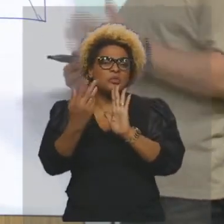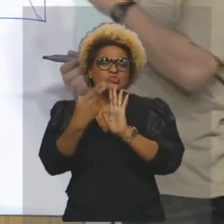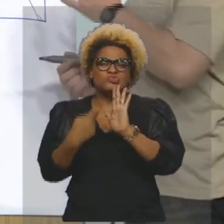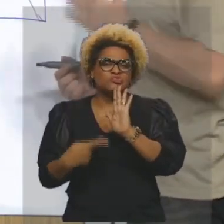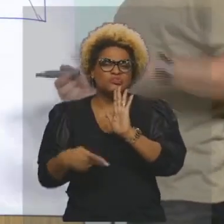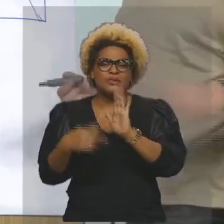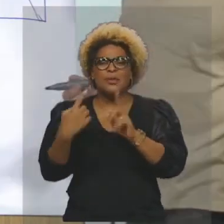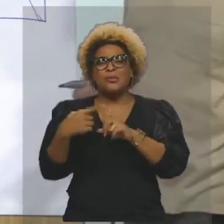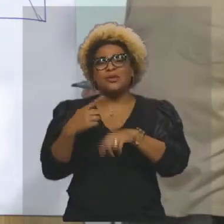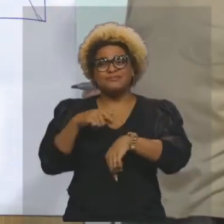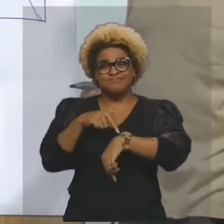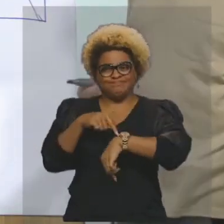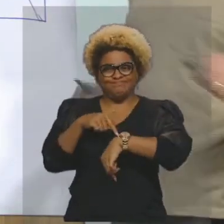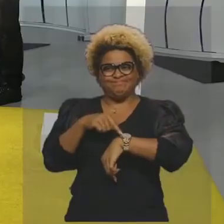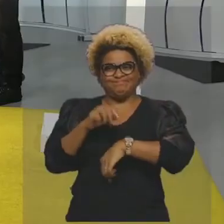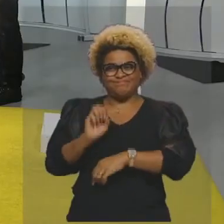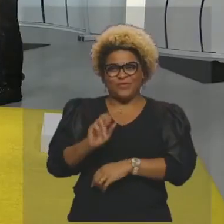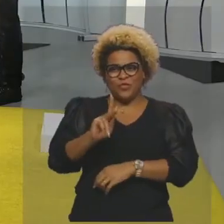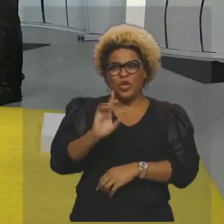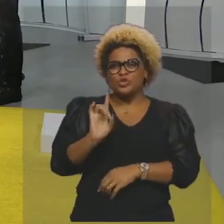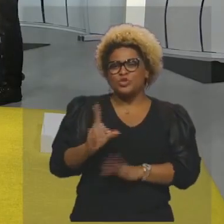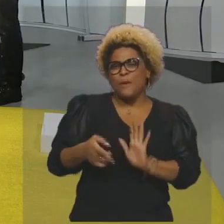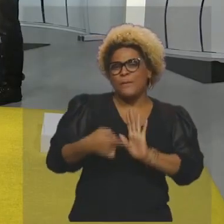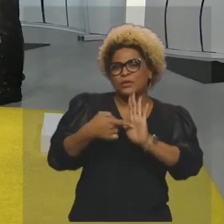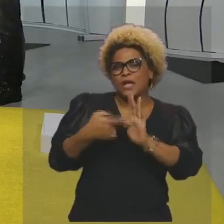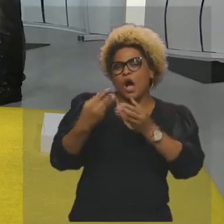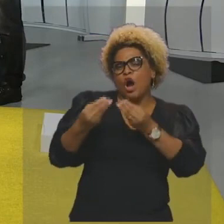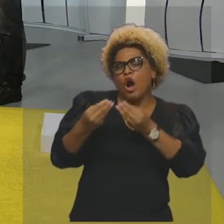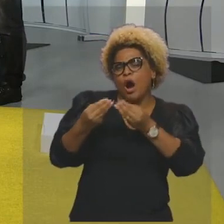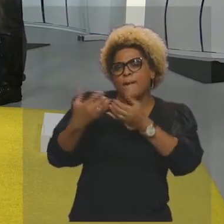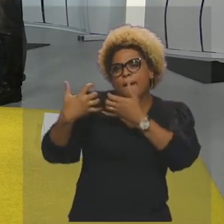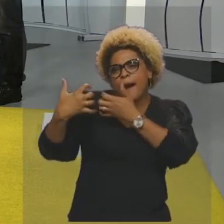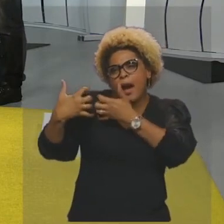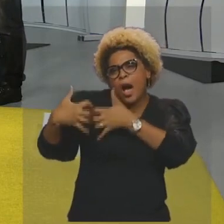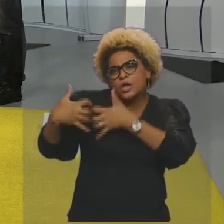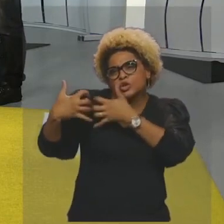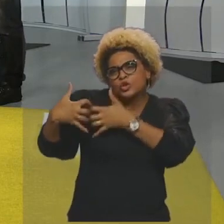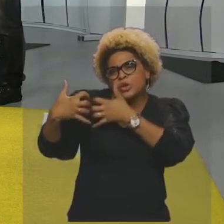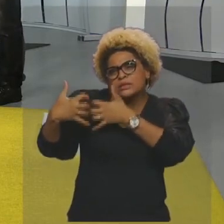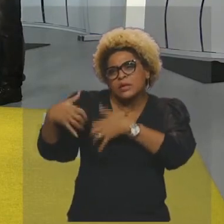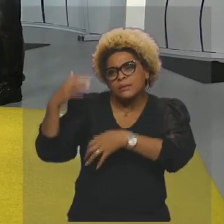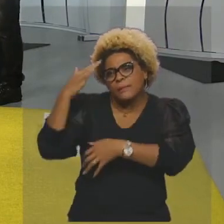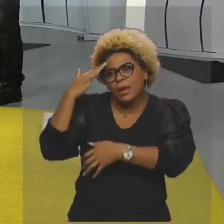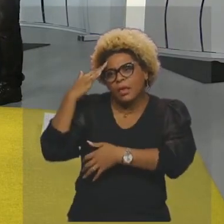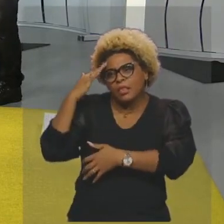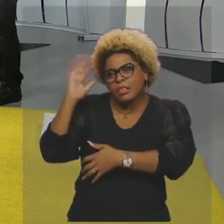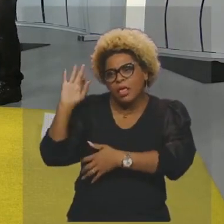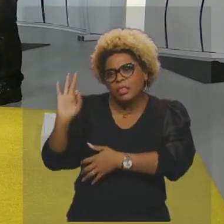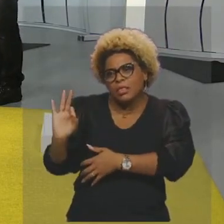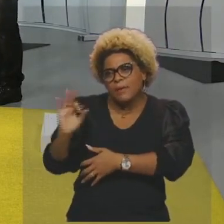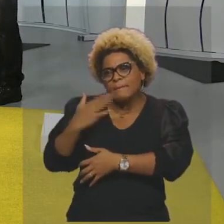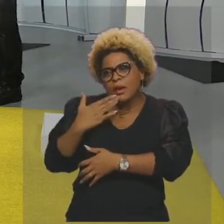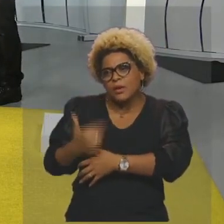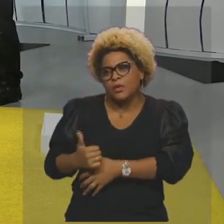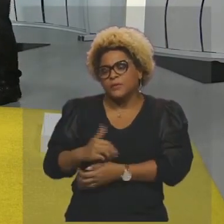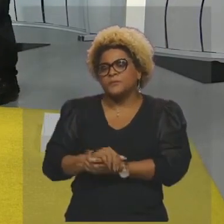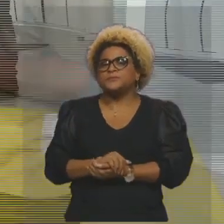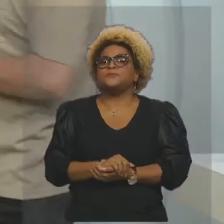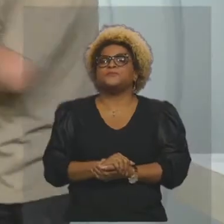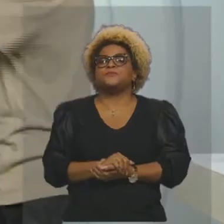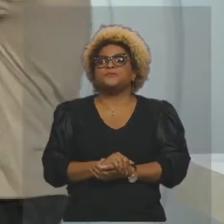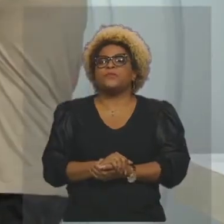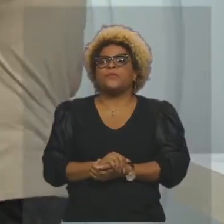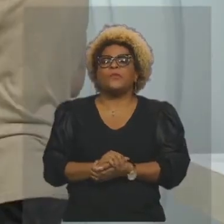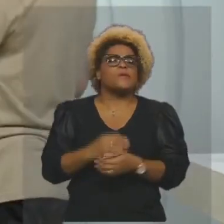tempo. Só vou mostrando para vocês como é que vai ficar o raciocínio aqui, ó. Então, olha lá. O que aconteceu na hora que eu for calcular a